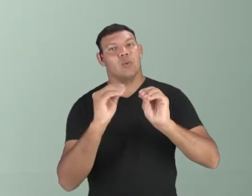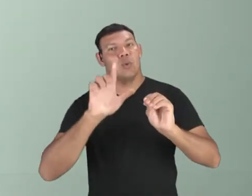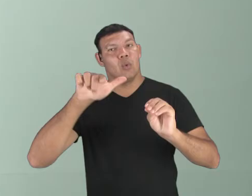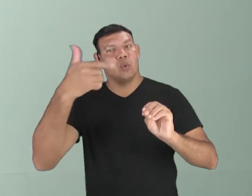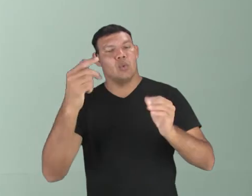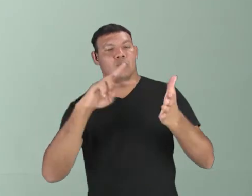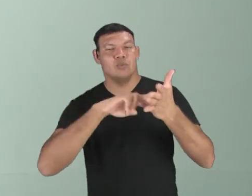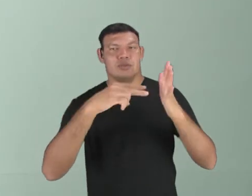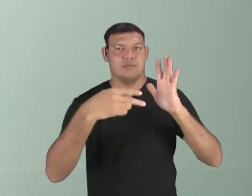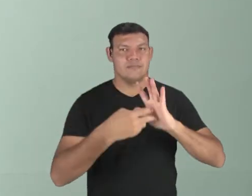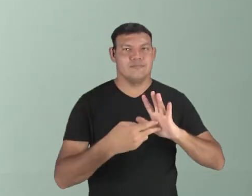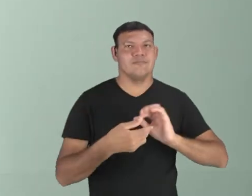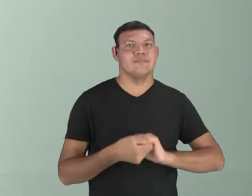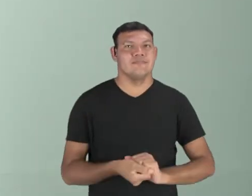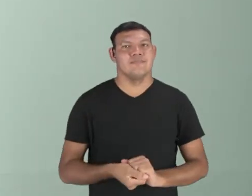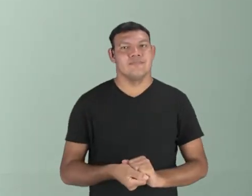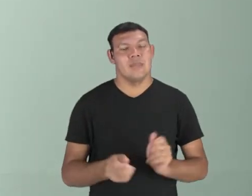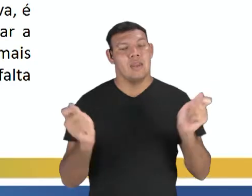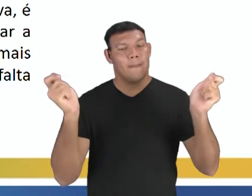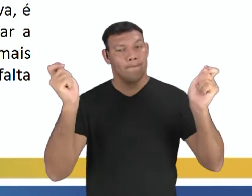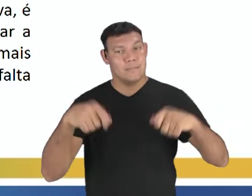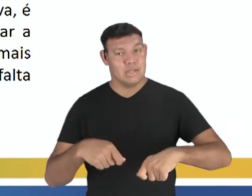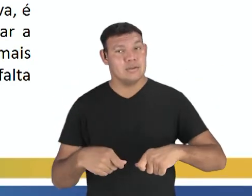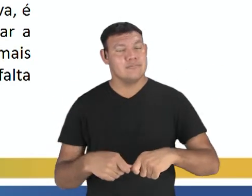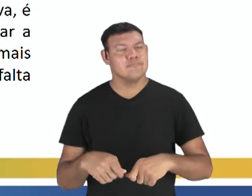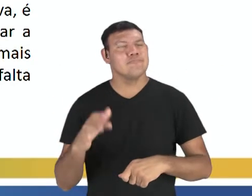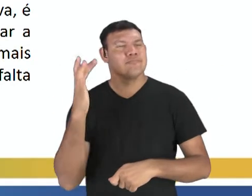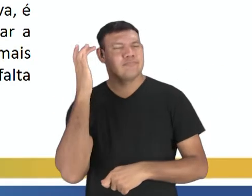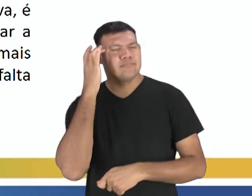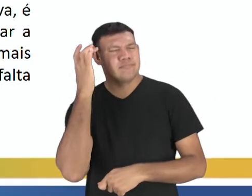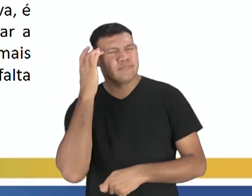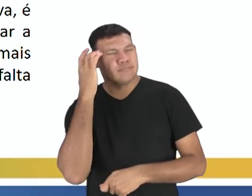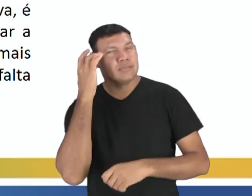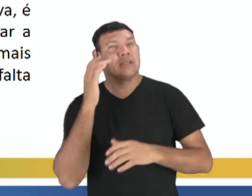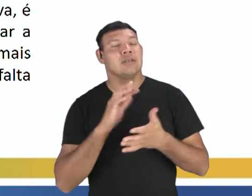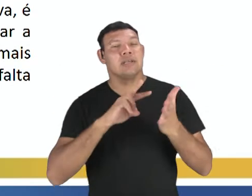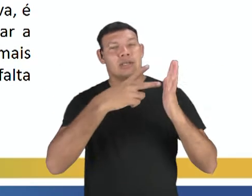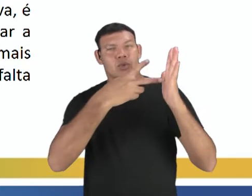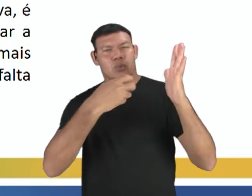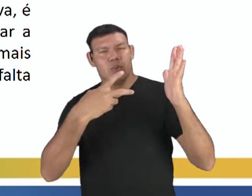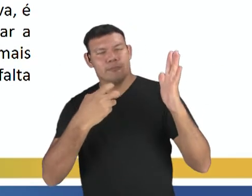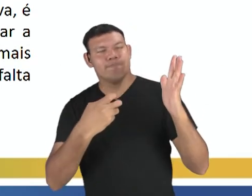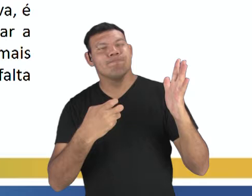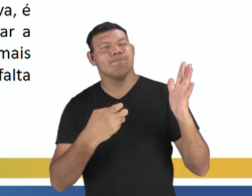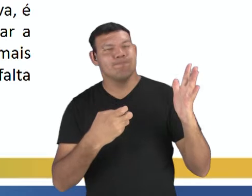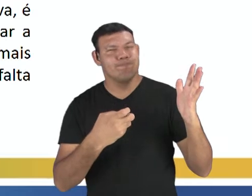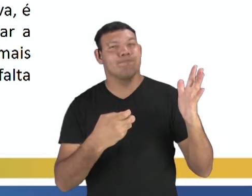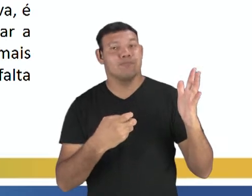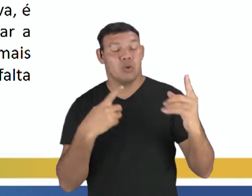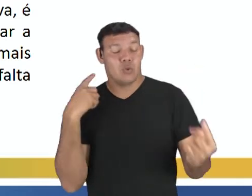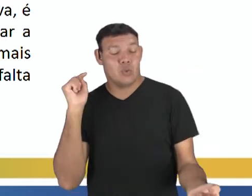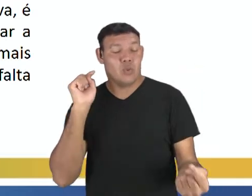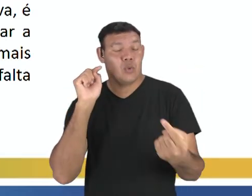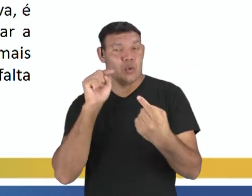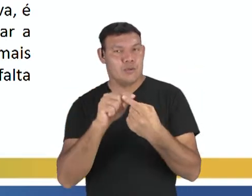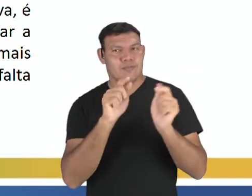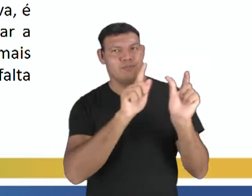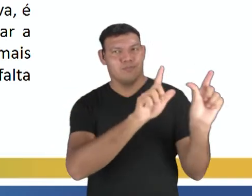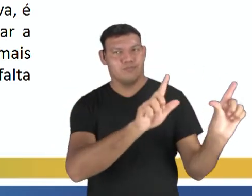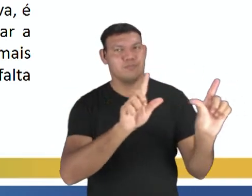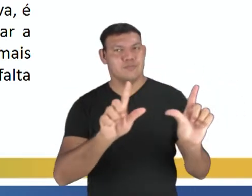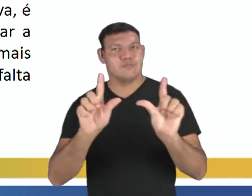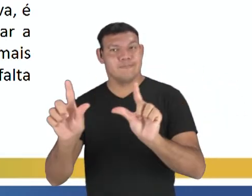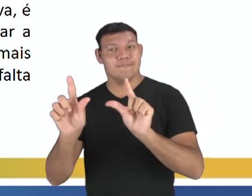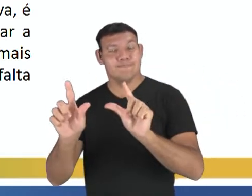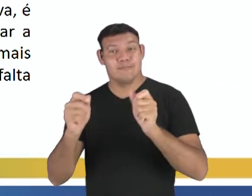outro sentido. É possível inferir, ou seja, interpretar, deduzir, que o objetivo da tira